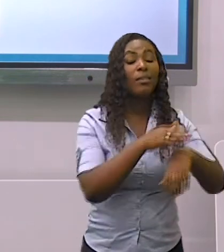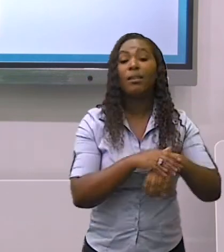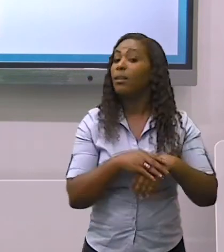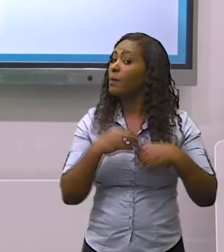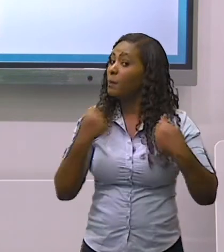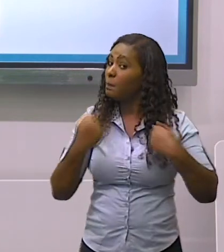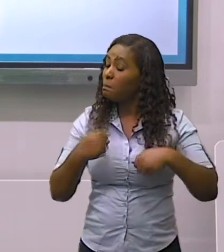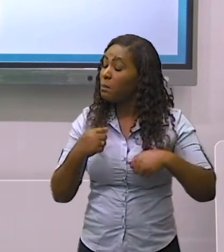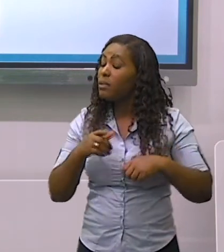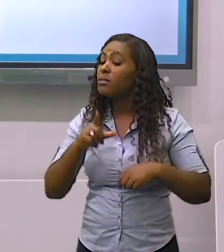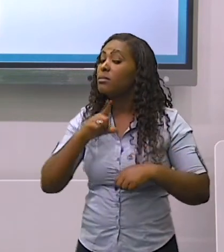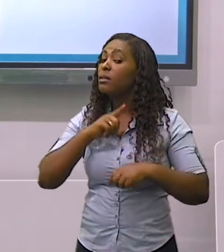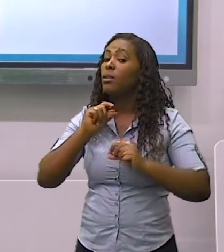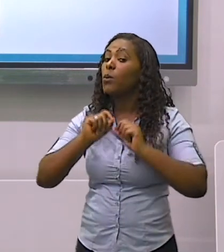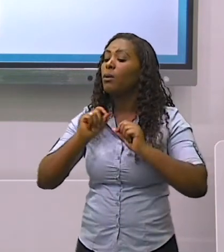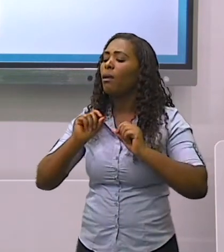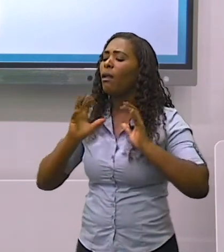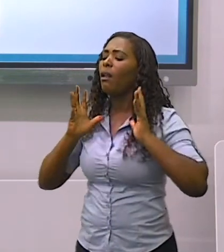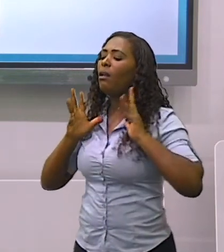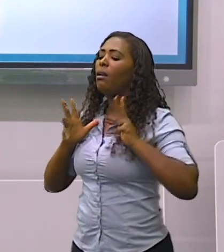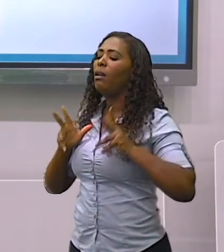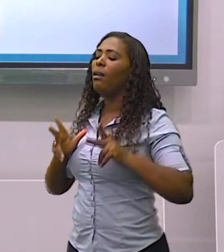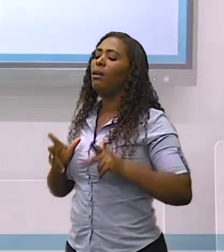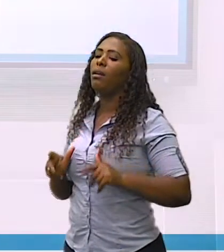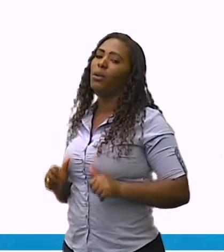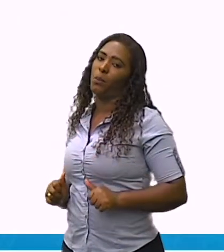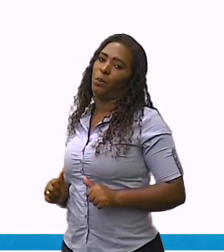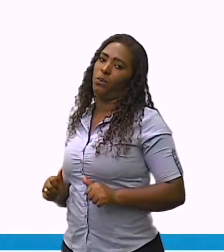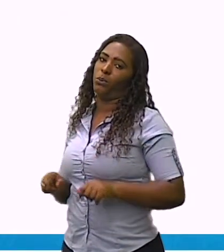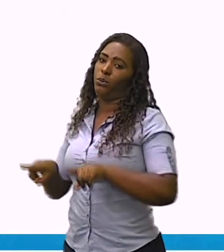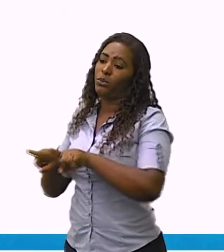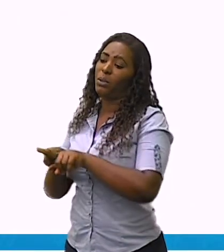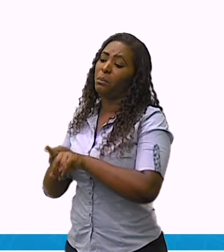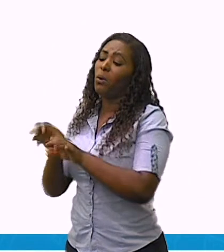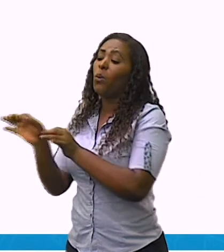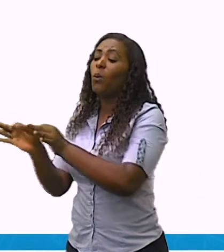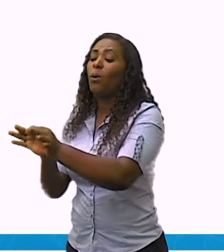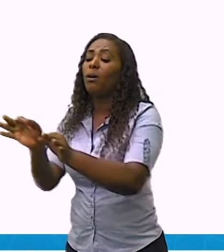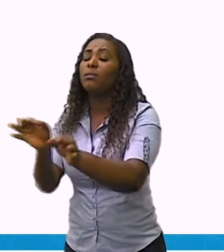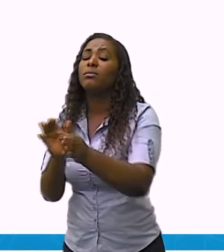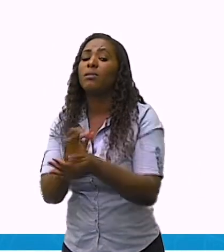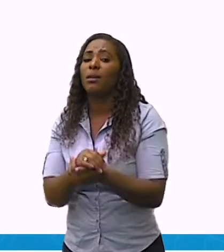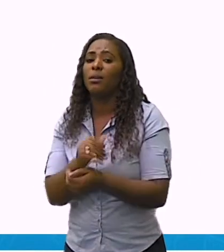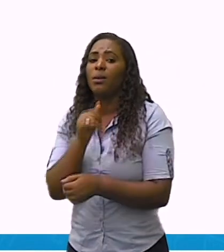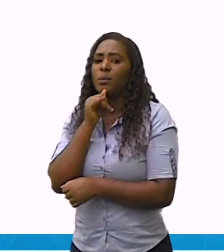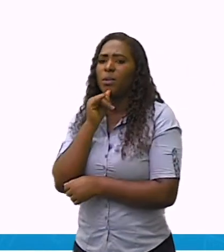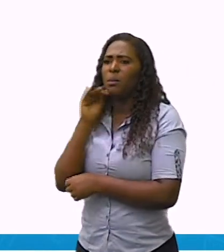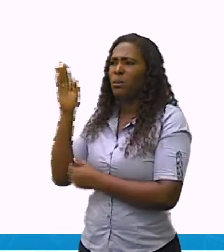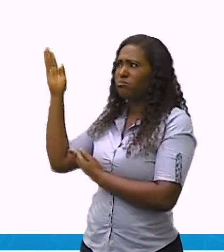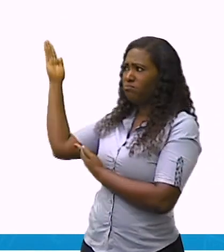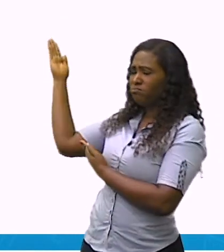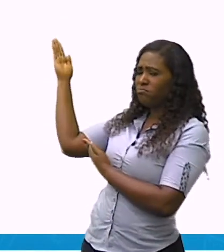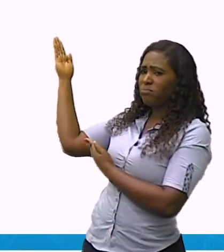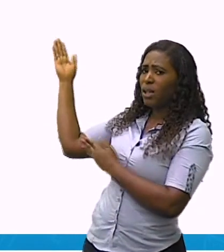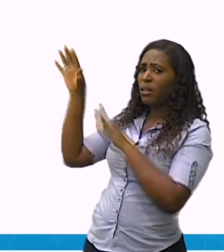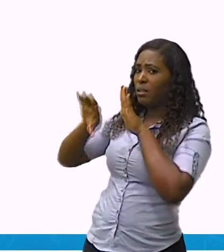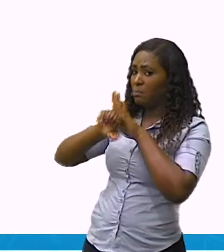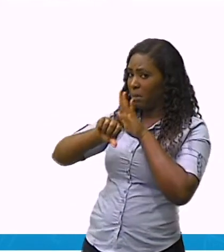organizado. E aí, eu coloquei esta imagem para vocês pensarem um pouquinho. O que você